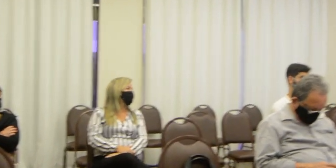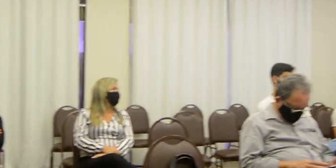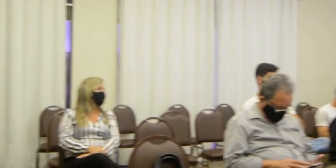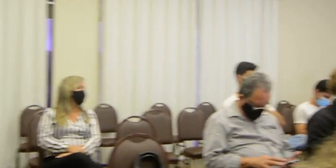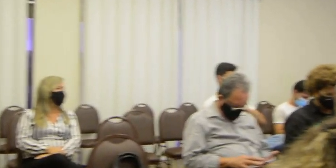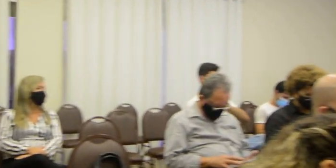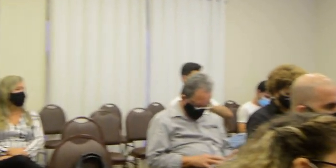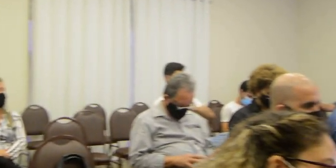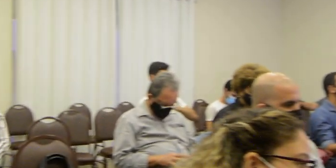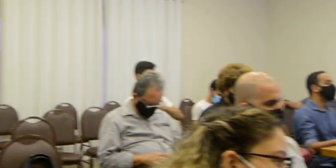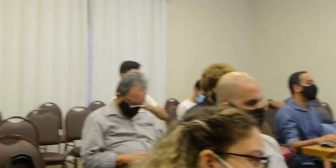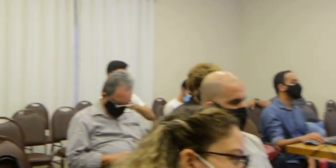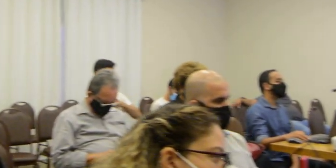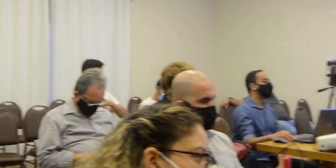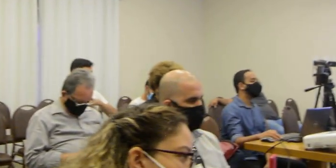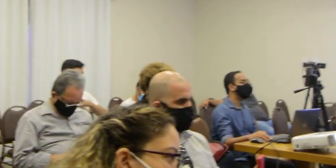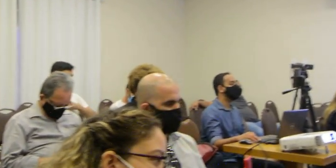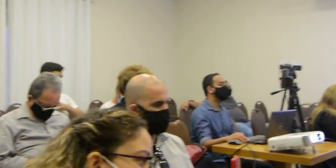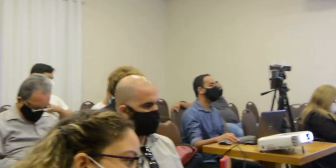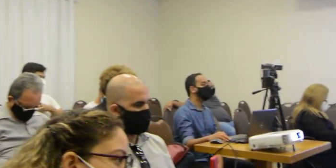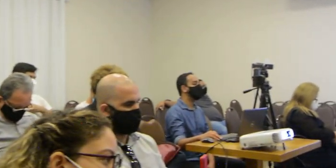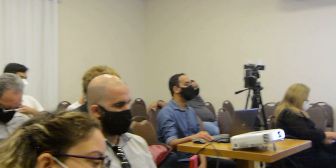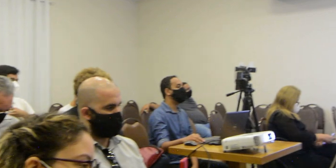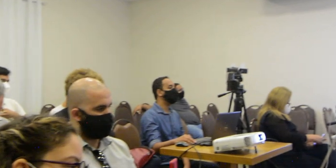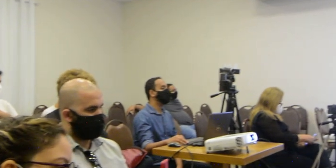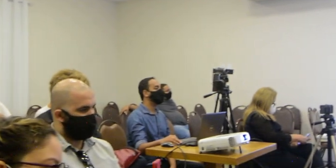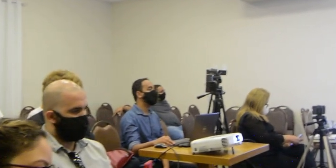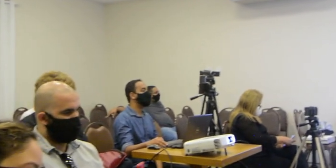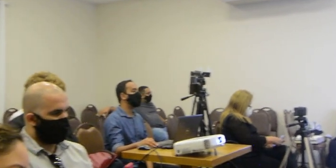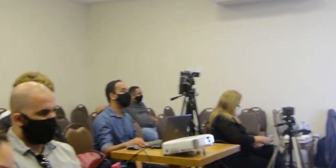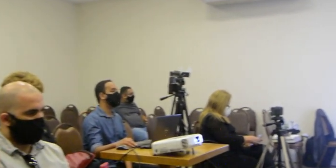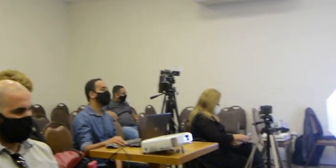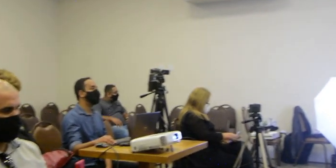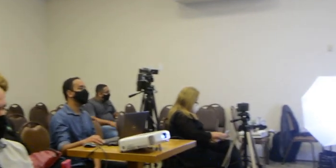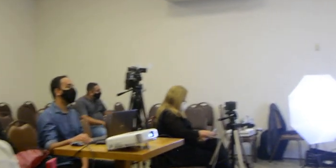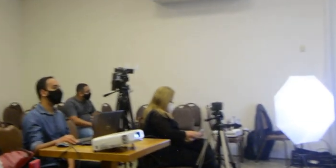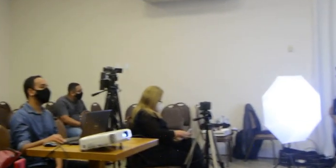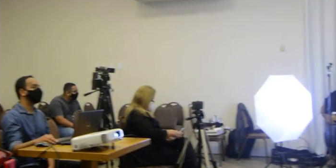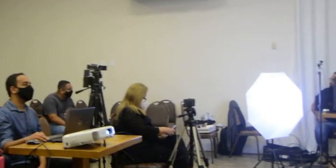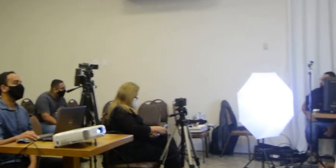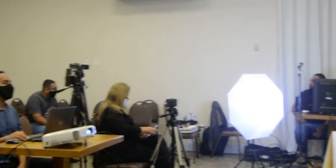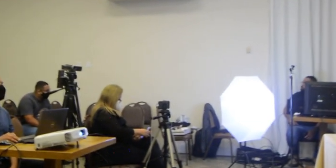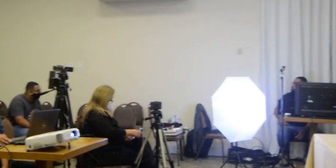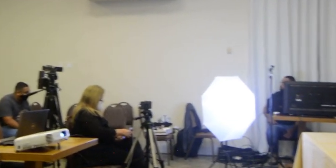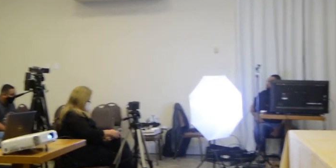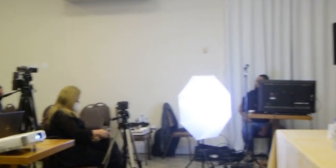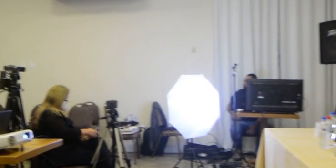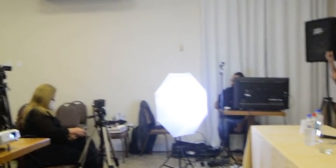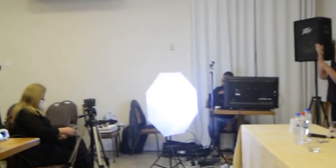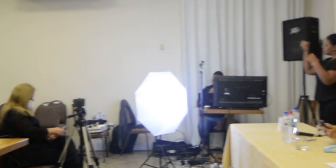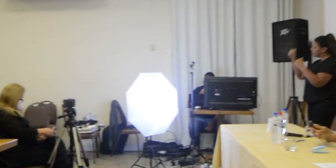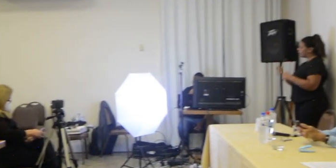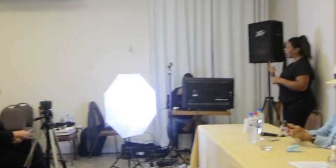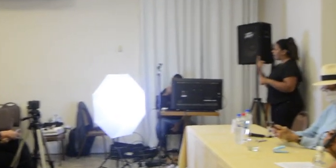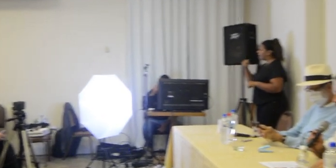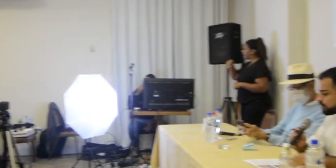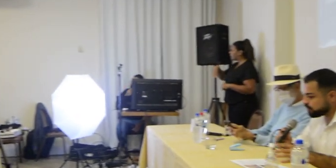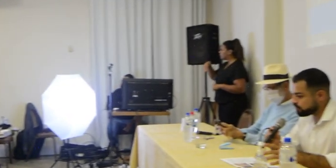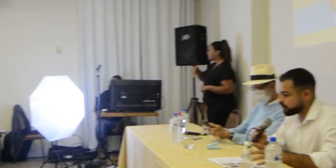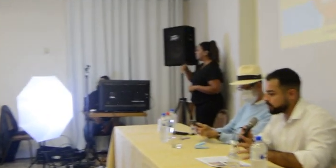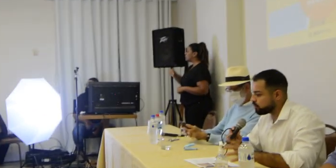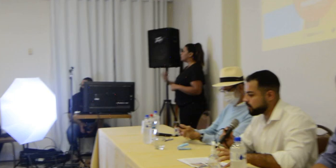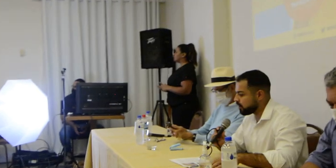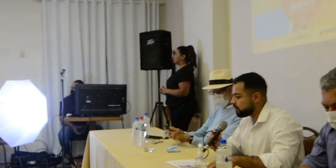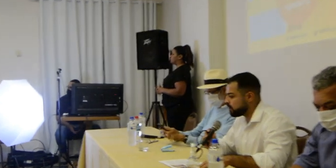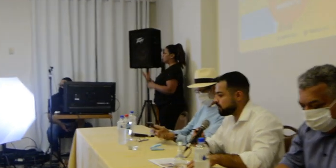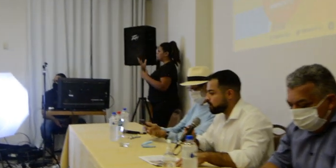tem essa atuação dentro dessas áreas. É importante também destacar o minuto mandato, também